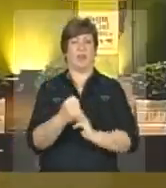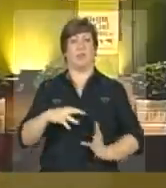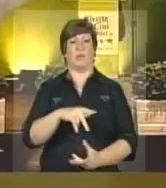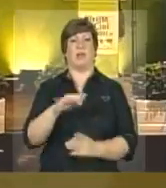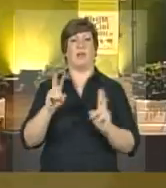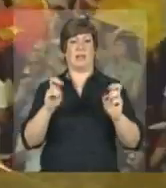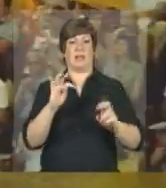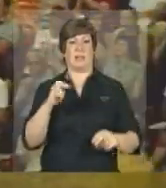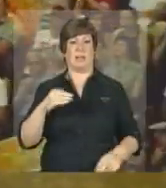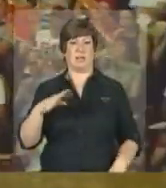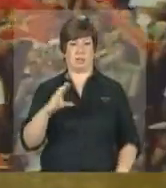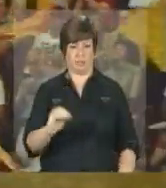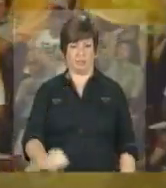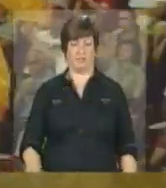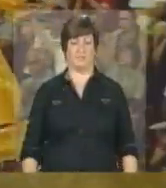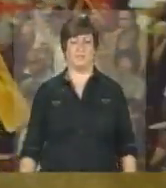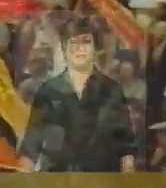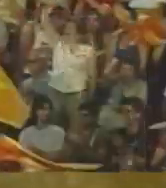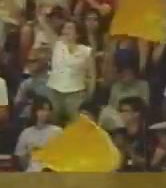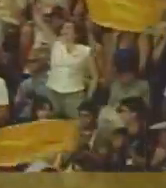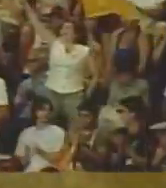Temático!